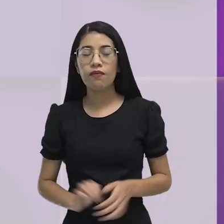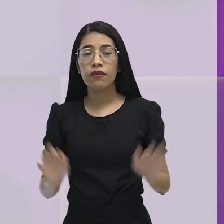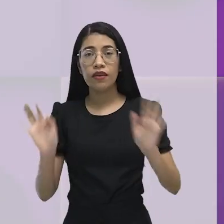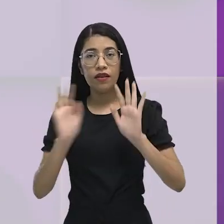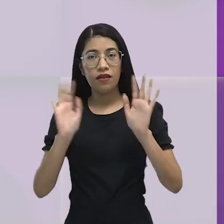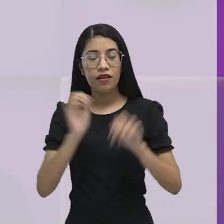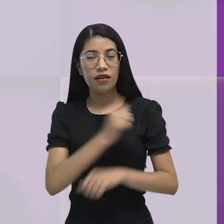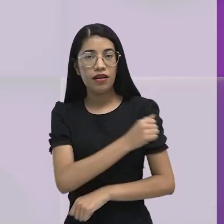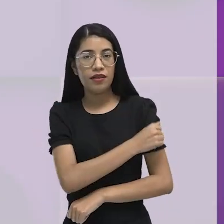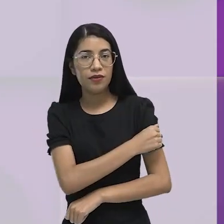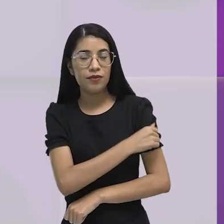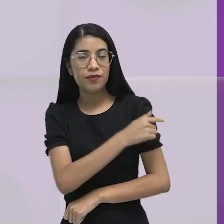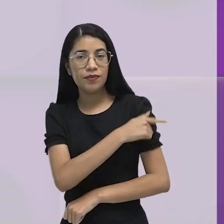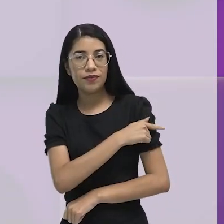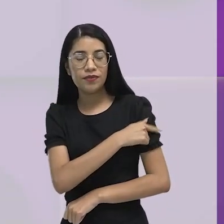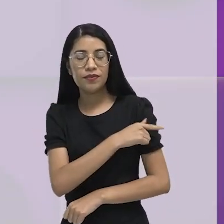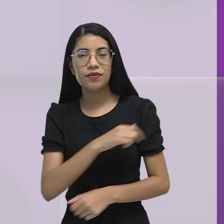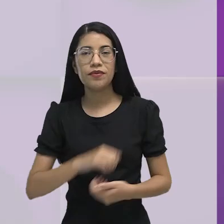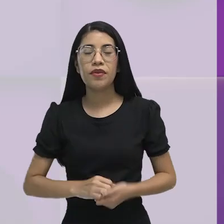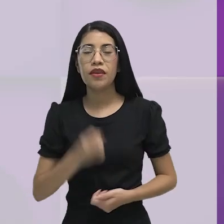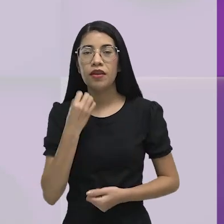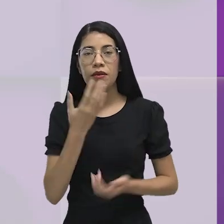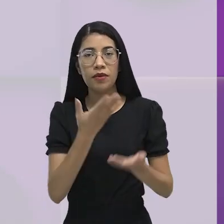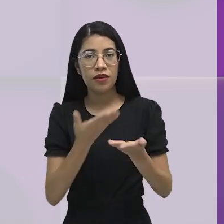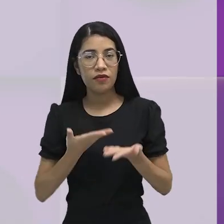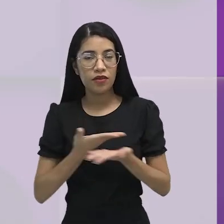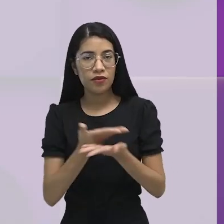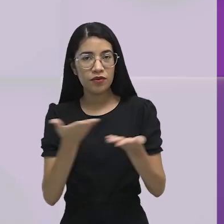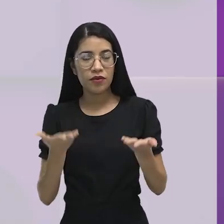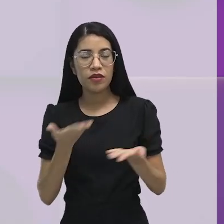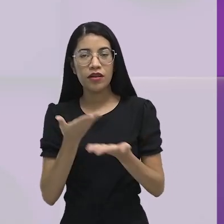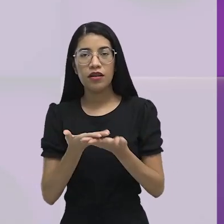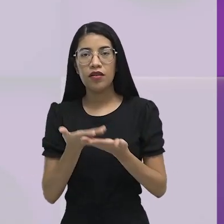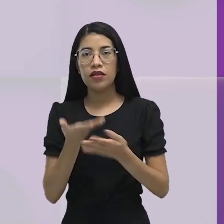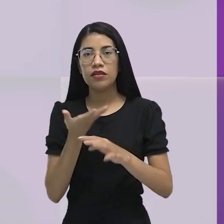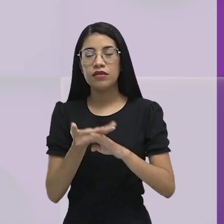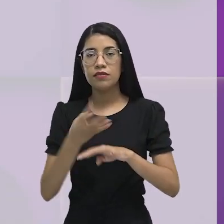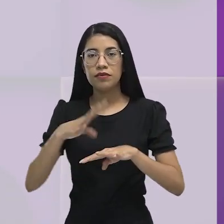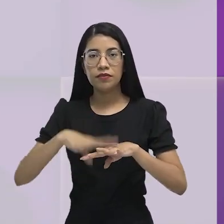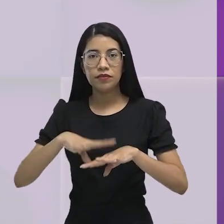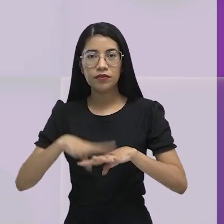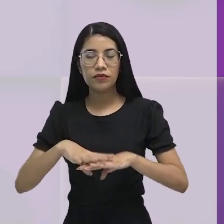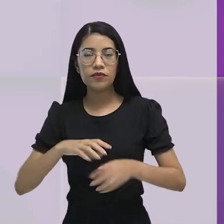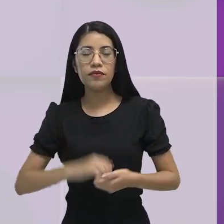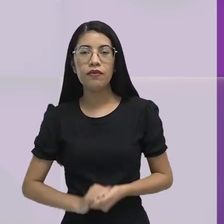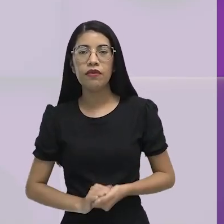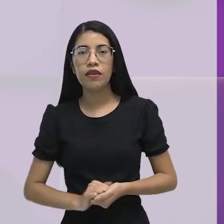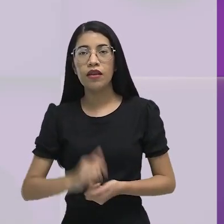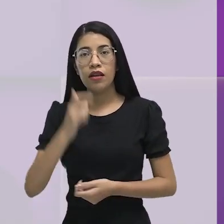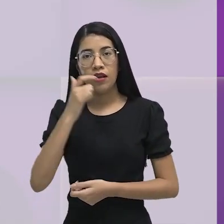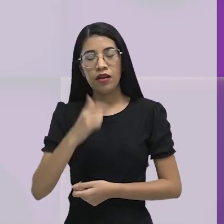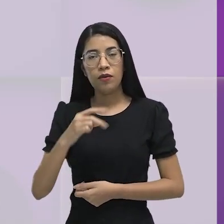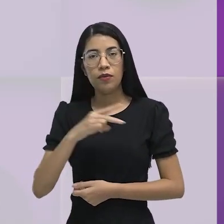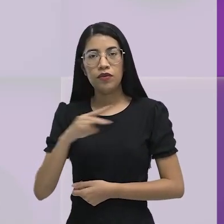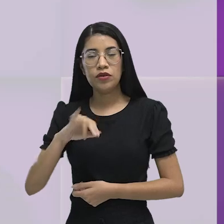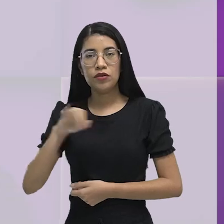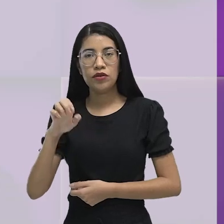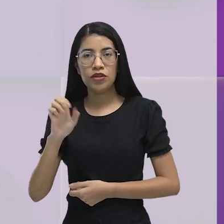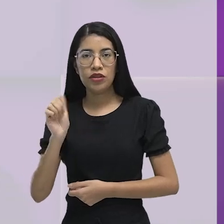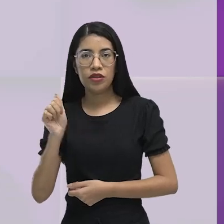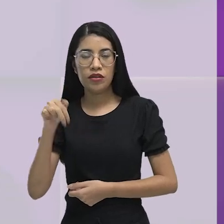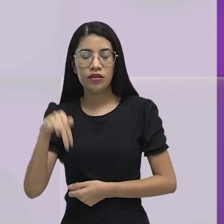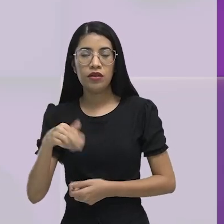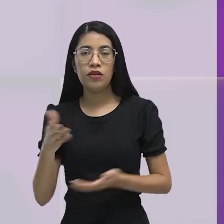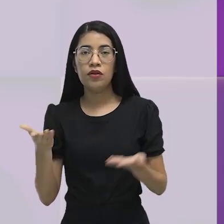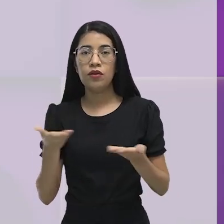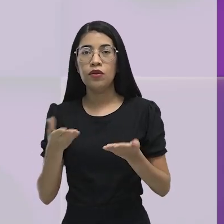Olá, alunos do 7º ano, sejam todos bem-vindos a mais uma aula de matemática. Eu sou o professor Jean Nobre e